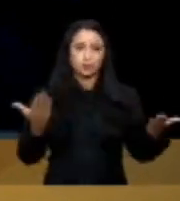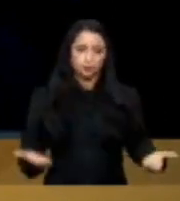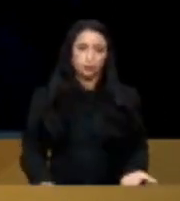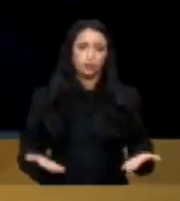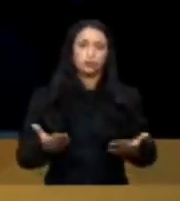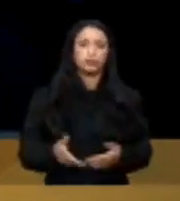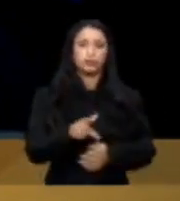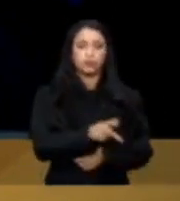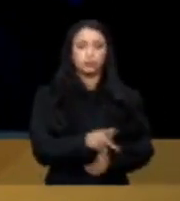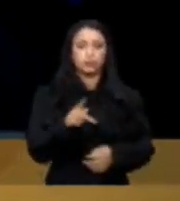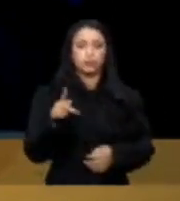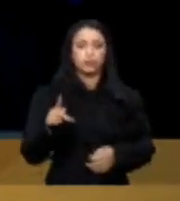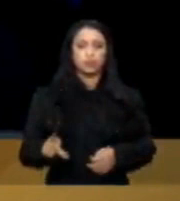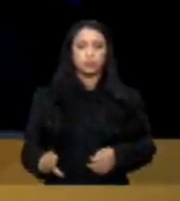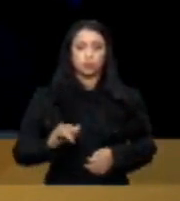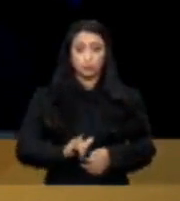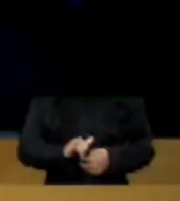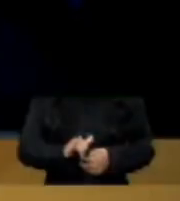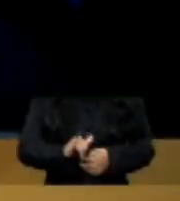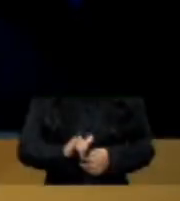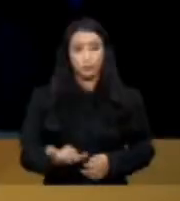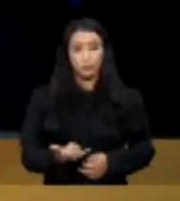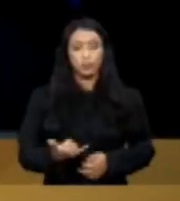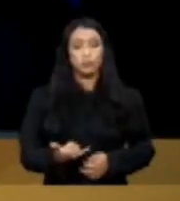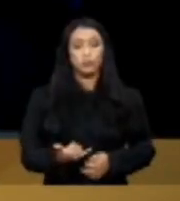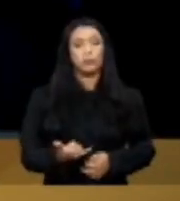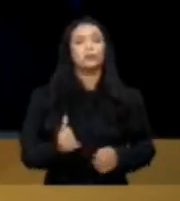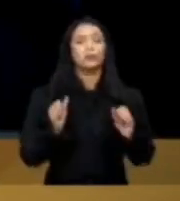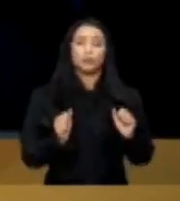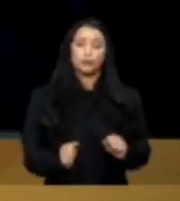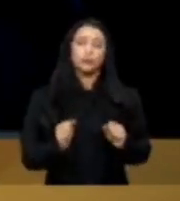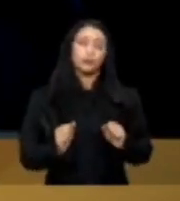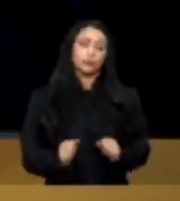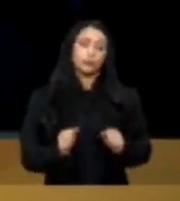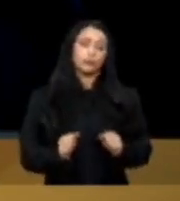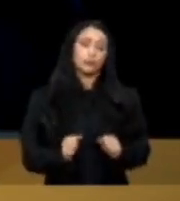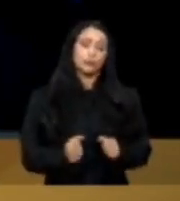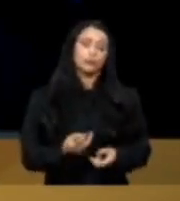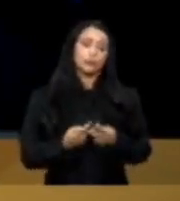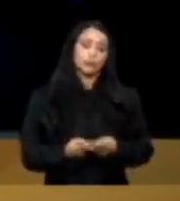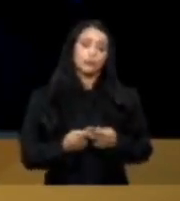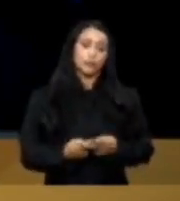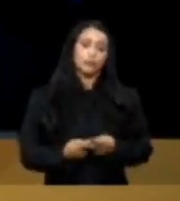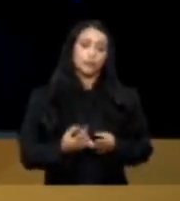excelências e ao senhor presidente pela oportunidade e a concessão de tolerância de